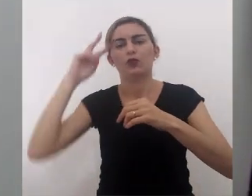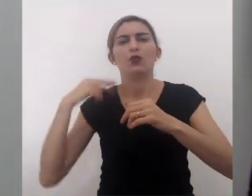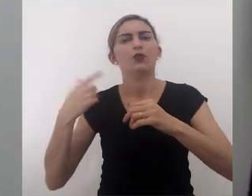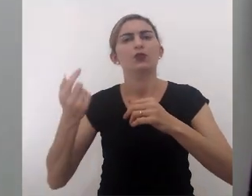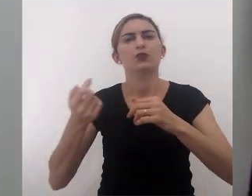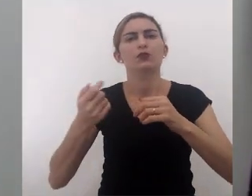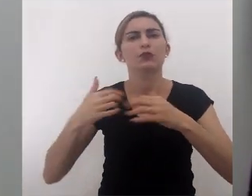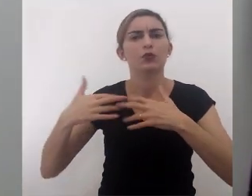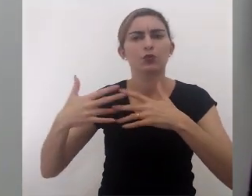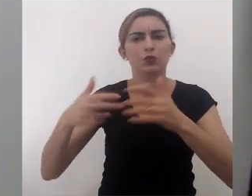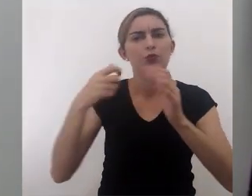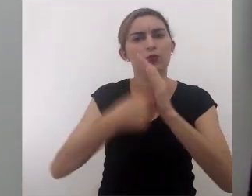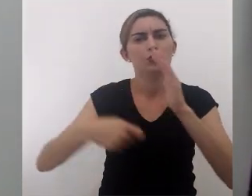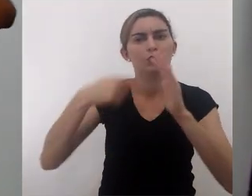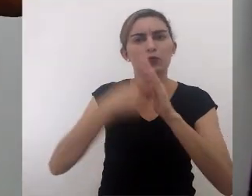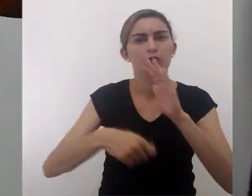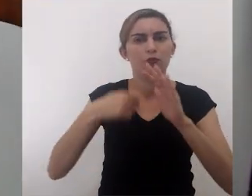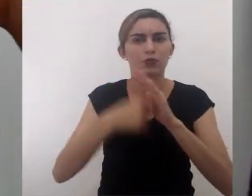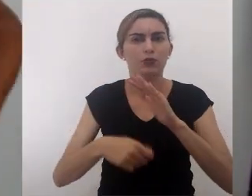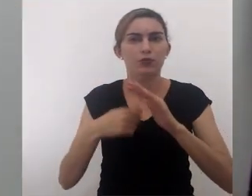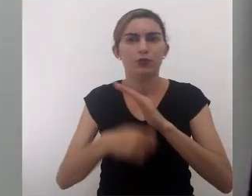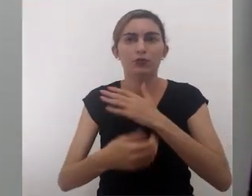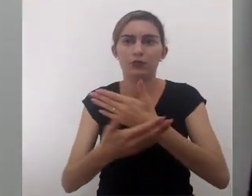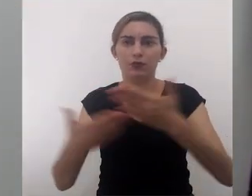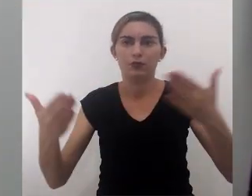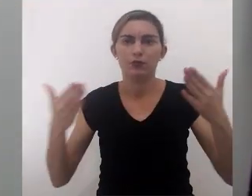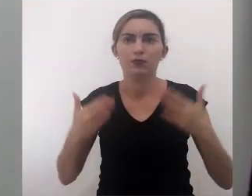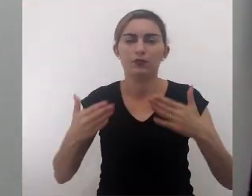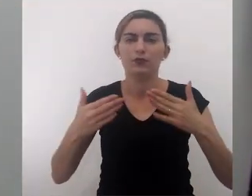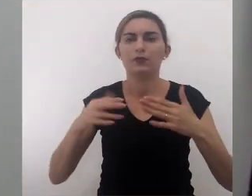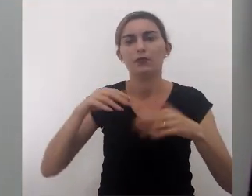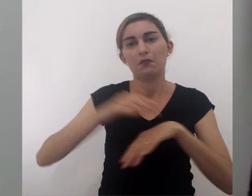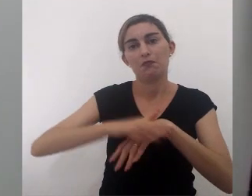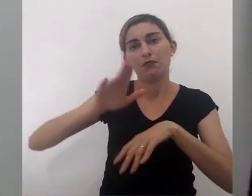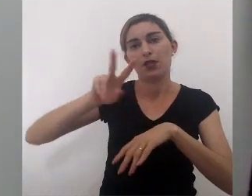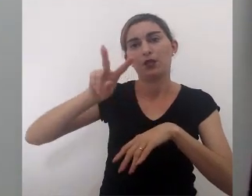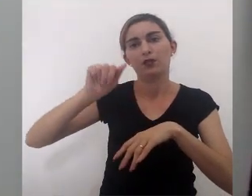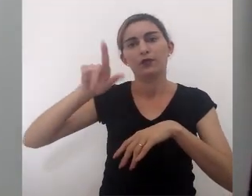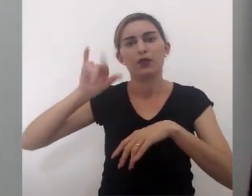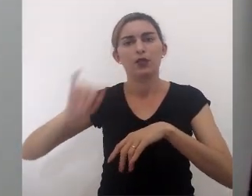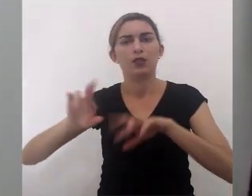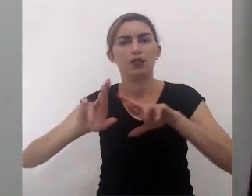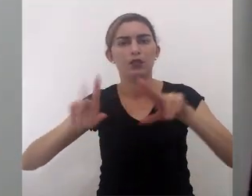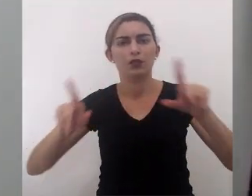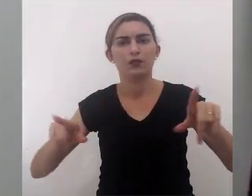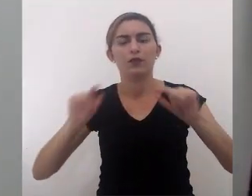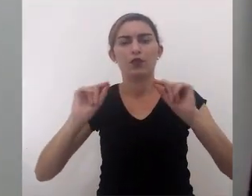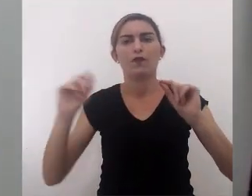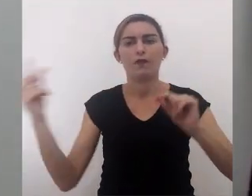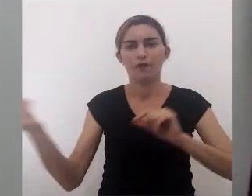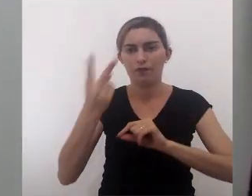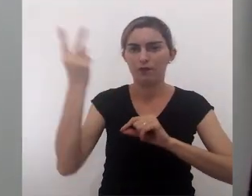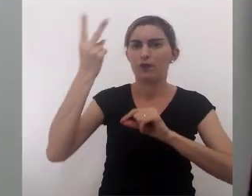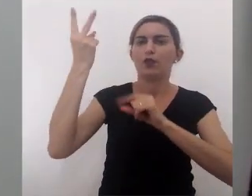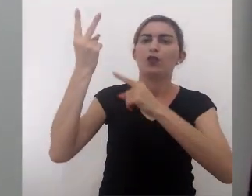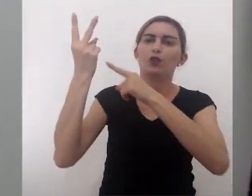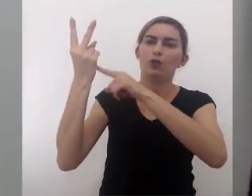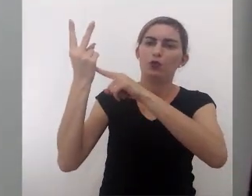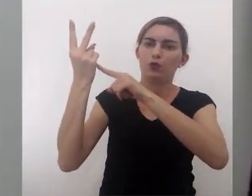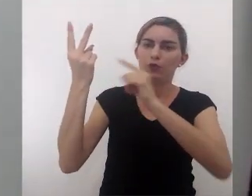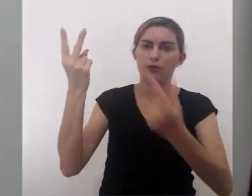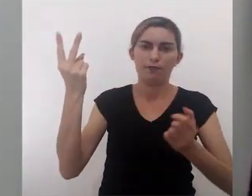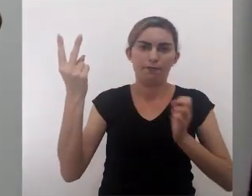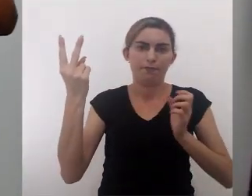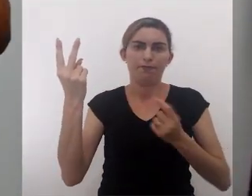intensa luta de classes. Aí vem a mais-valia, que é a diferença entre o valor da riqueza que